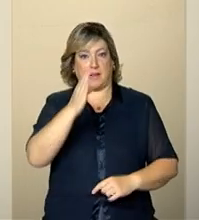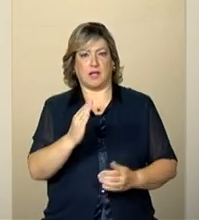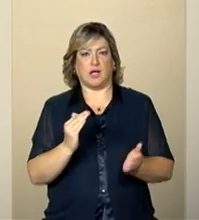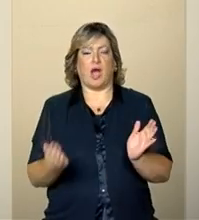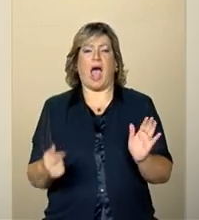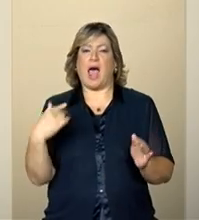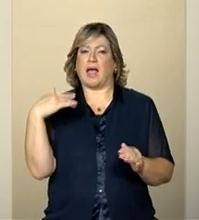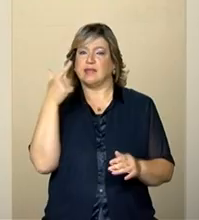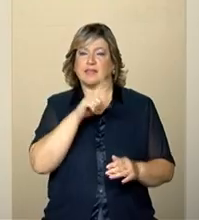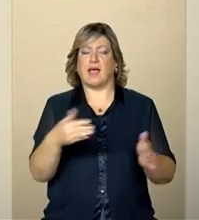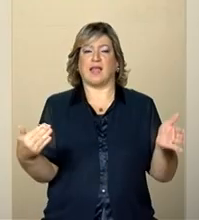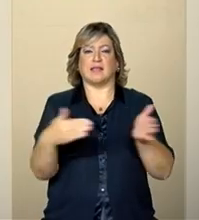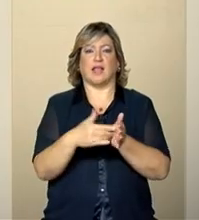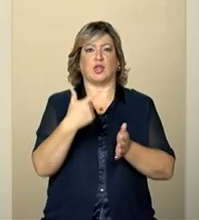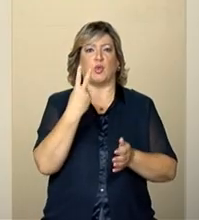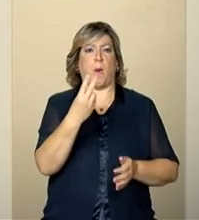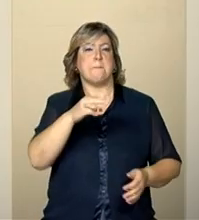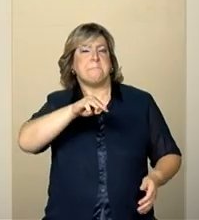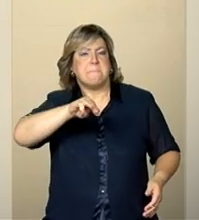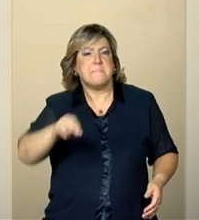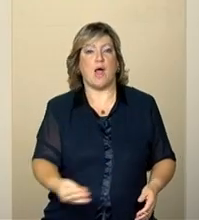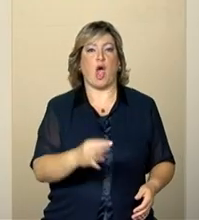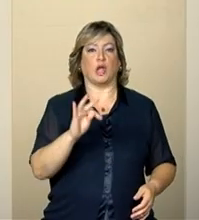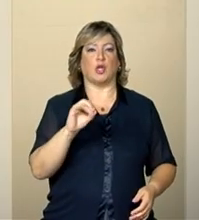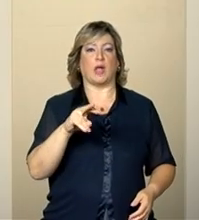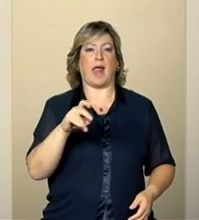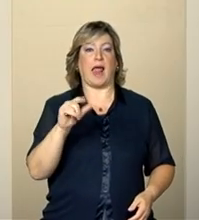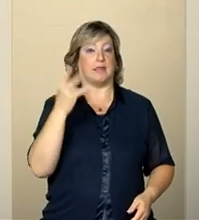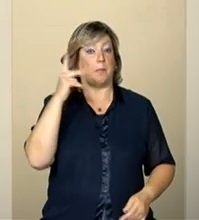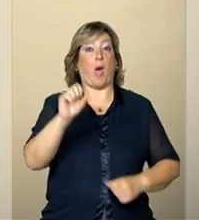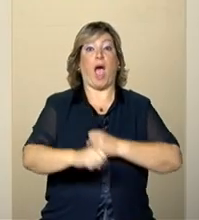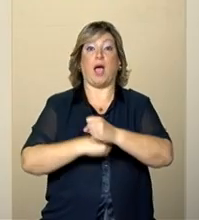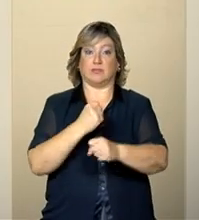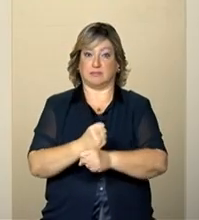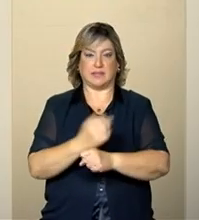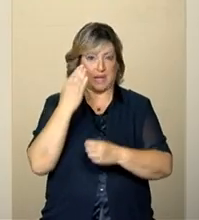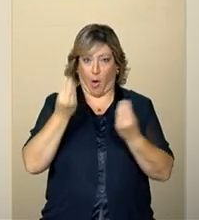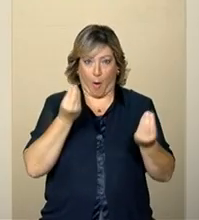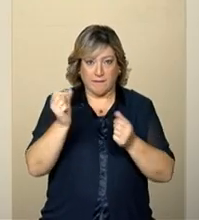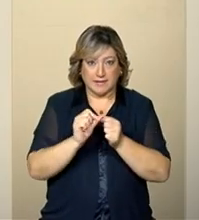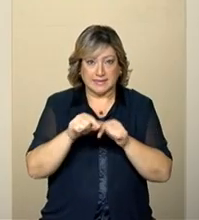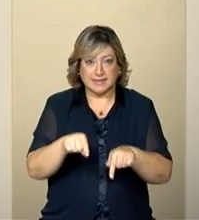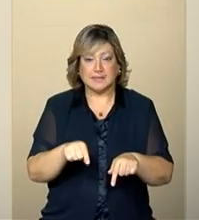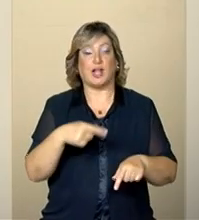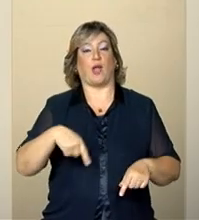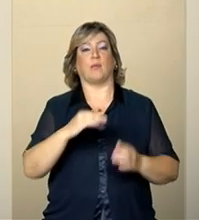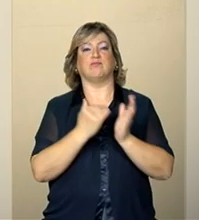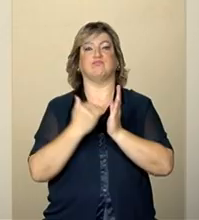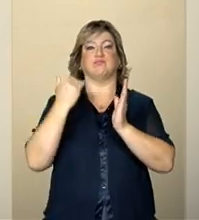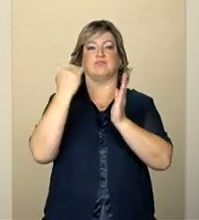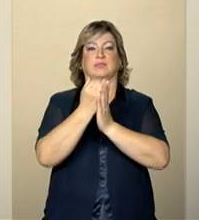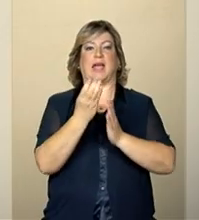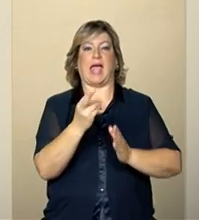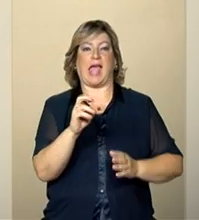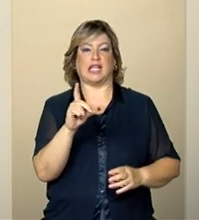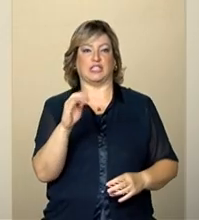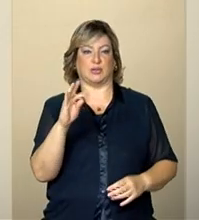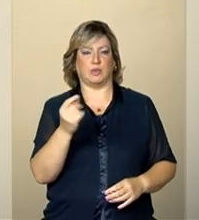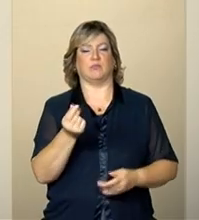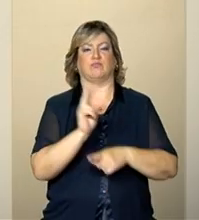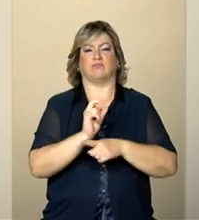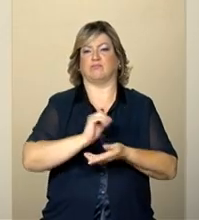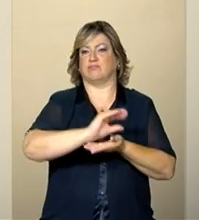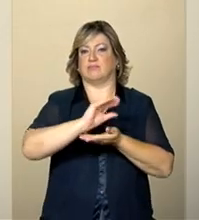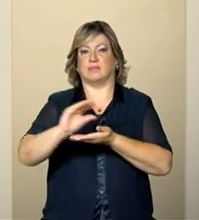2 milhões de toneladas por ano sabe como vamos fazer isso Luciano nós vamos aumentar o crédito vamos